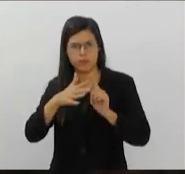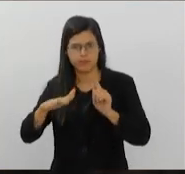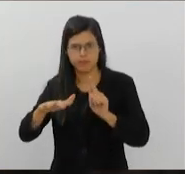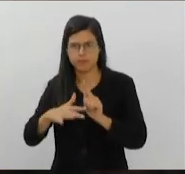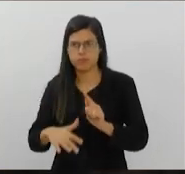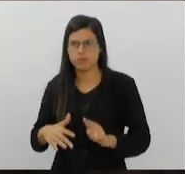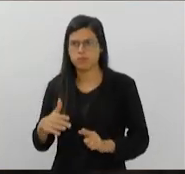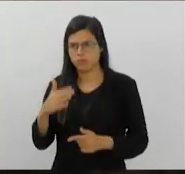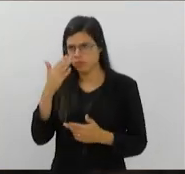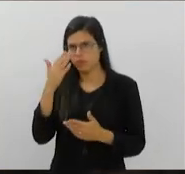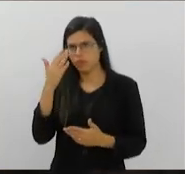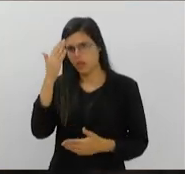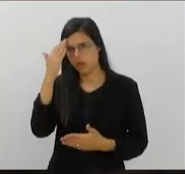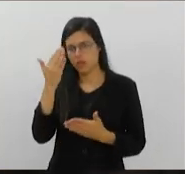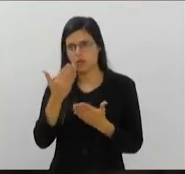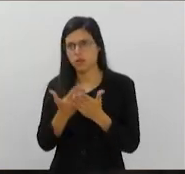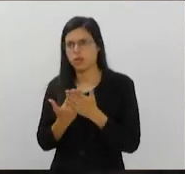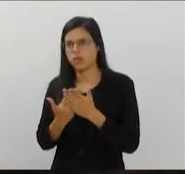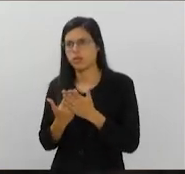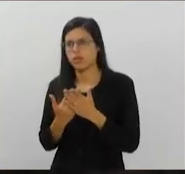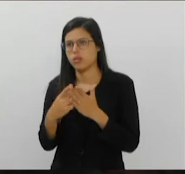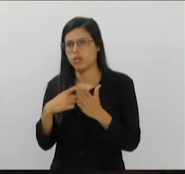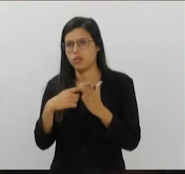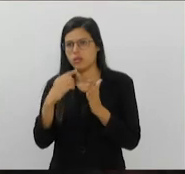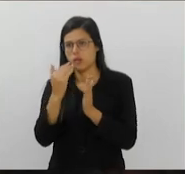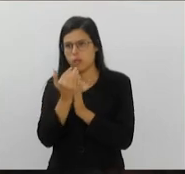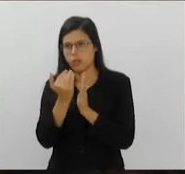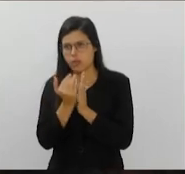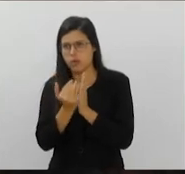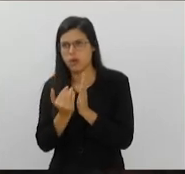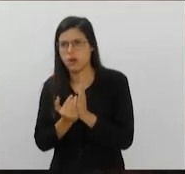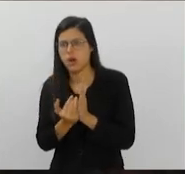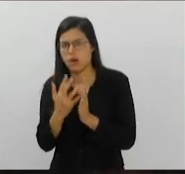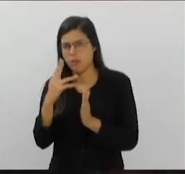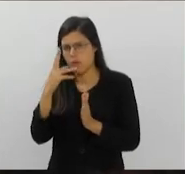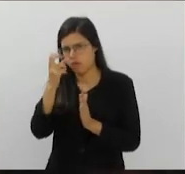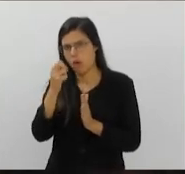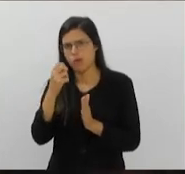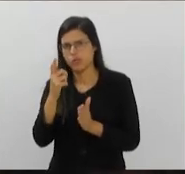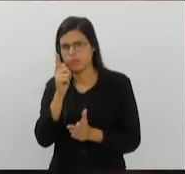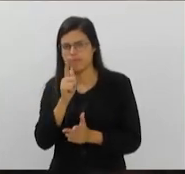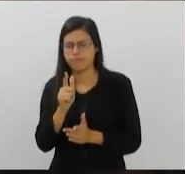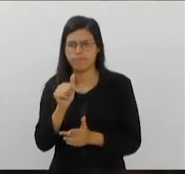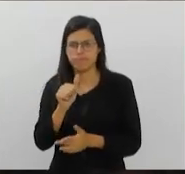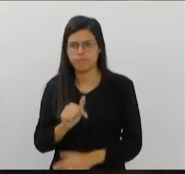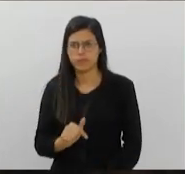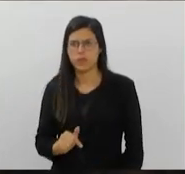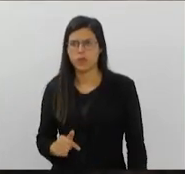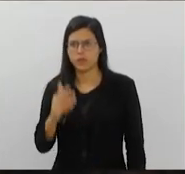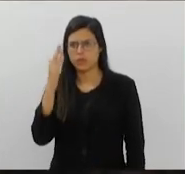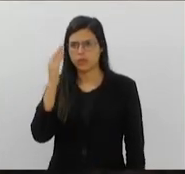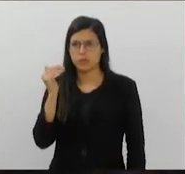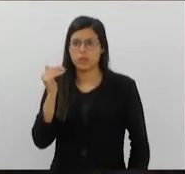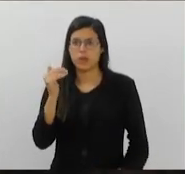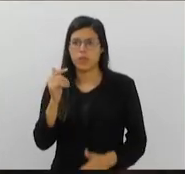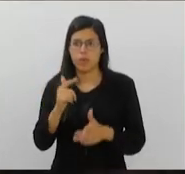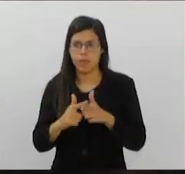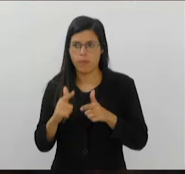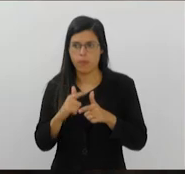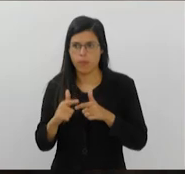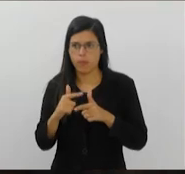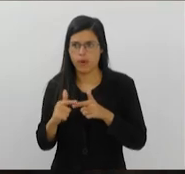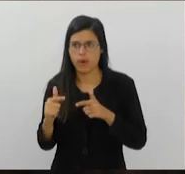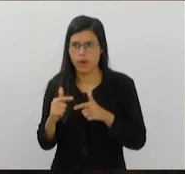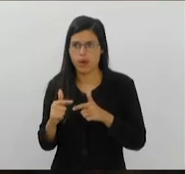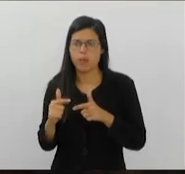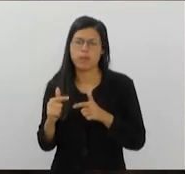eu acho que, nesse sentido, há um programa consistente, uma ação consistente para que isso seja alcançado. A gente sabe que isso já é um problema, um passivo que